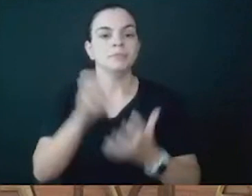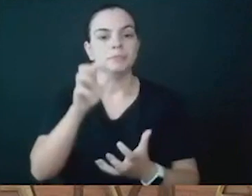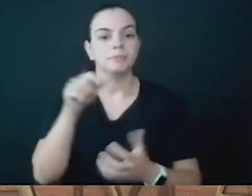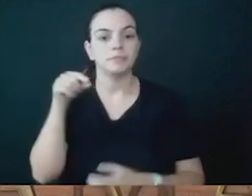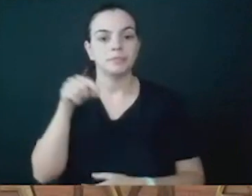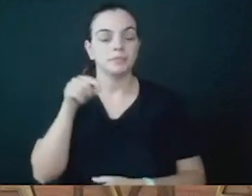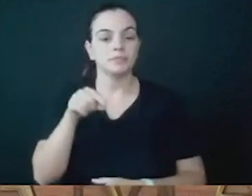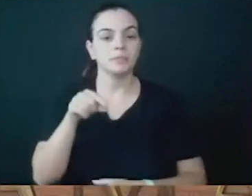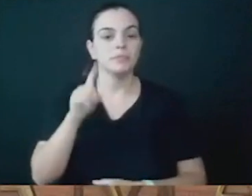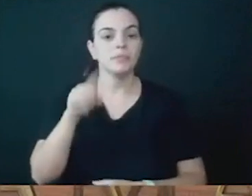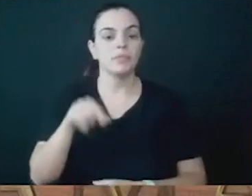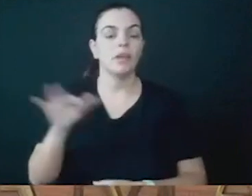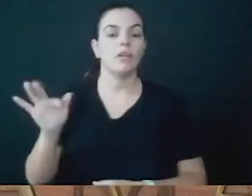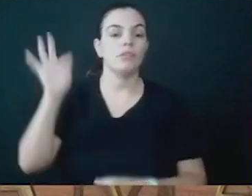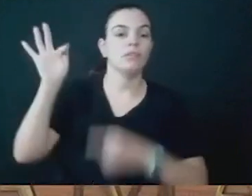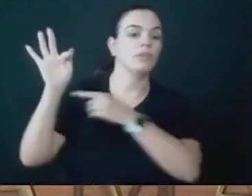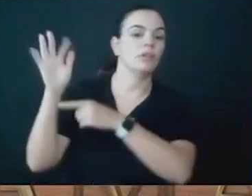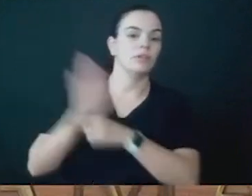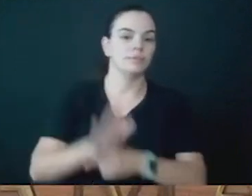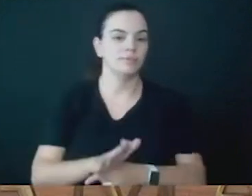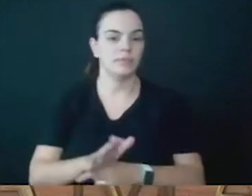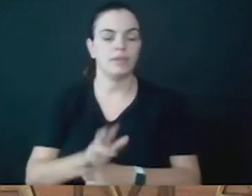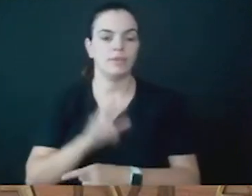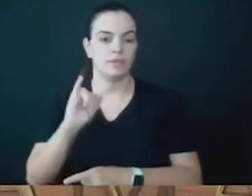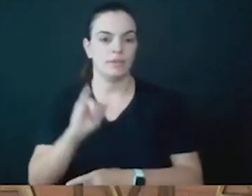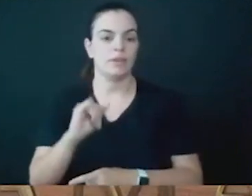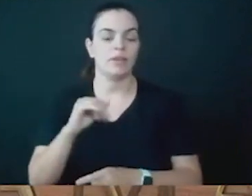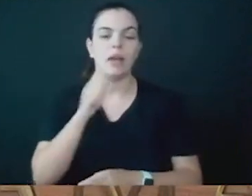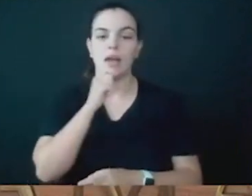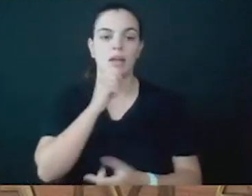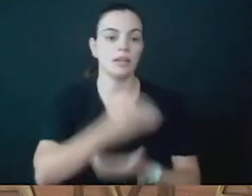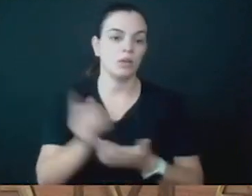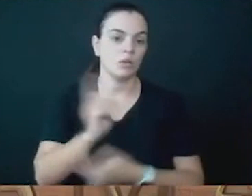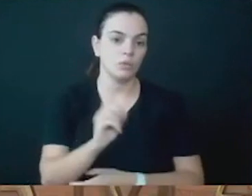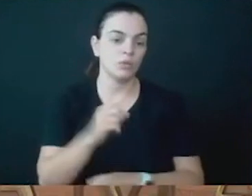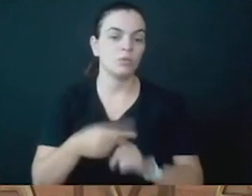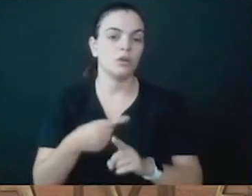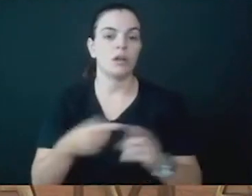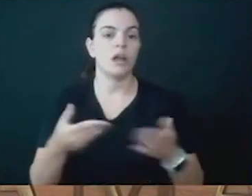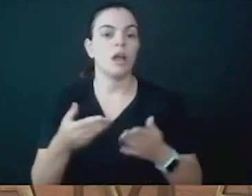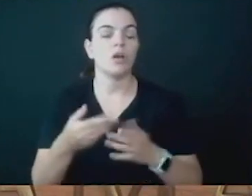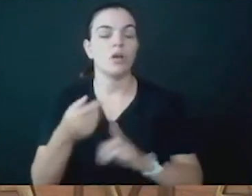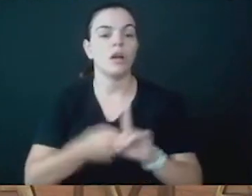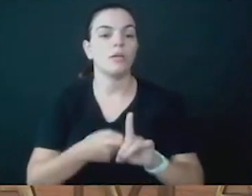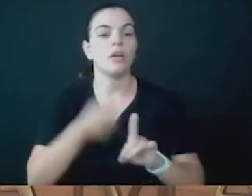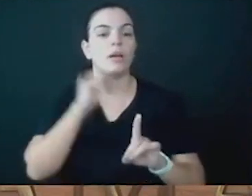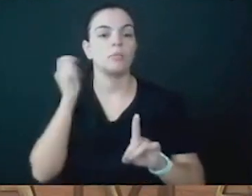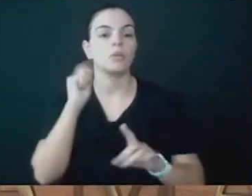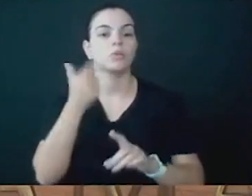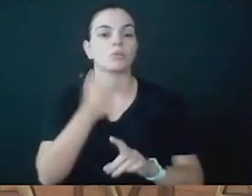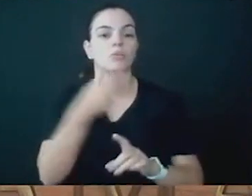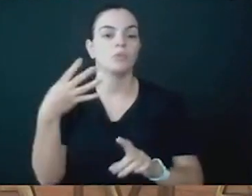ainda como não iniciado, porque o primeiro período de monitoramento está vencendo agora, em abril de 2024. Mas a Universidade Federal